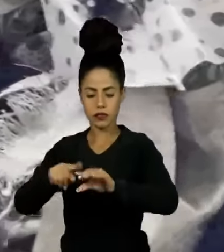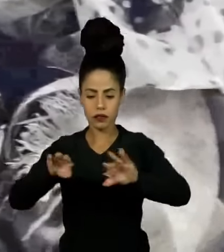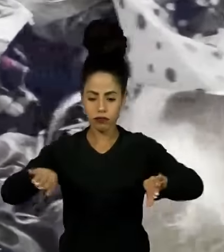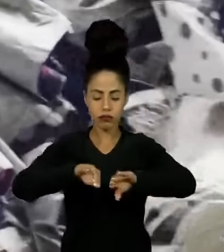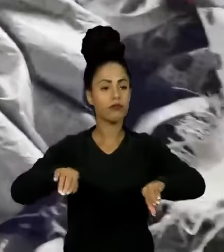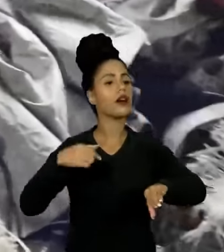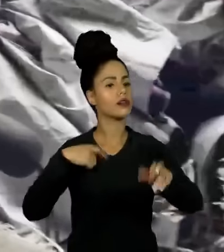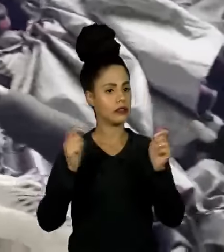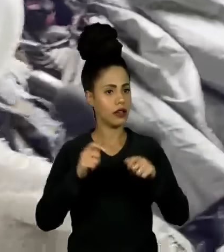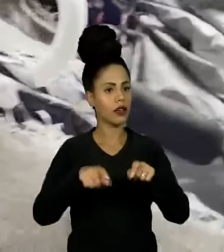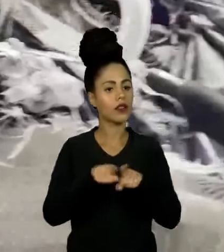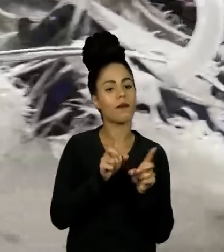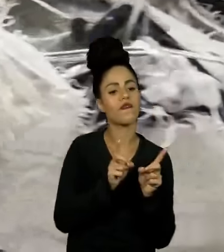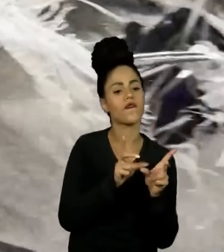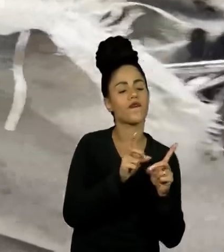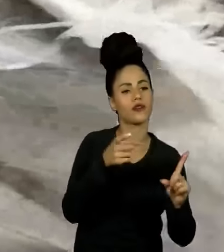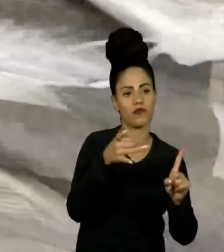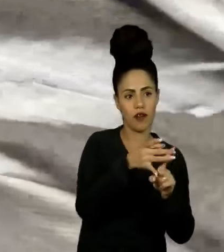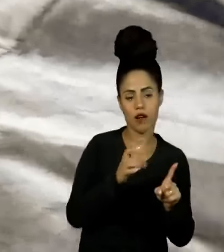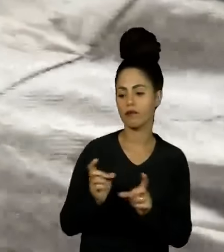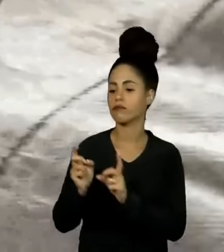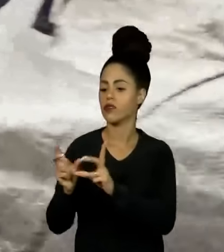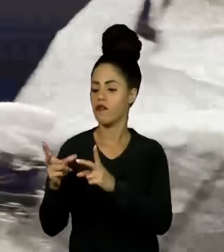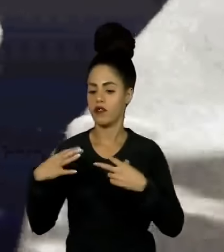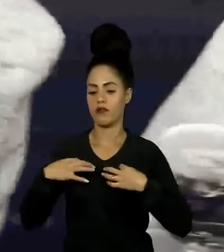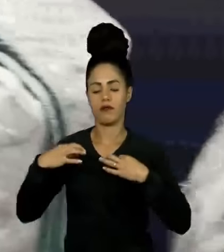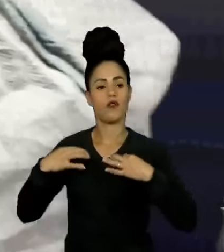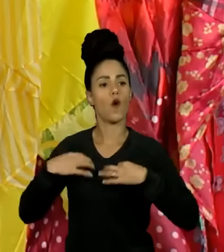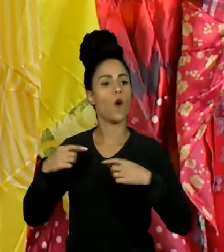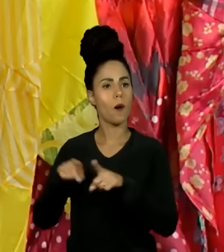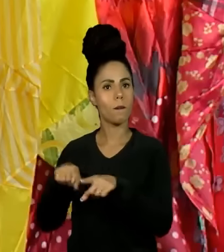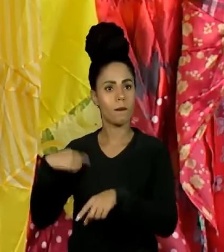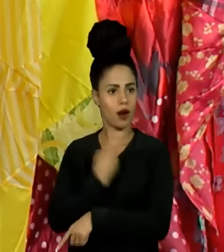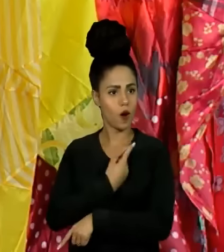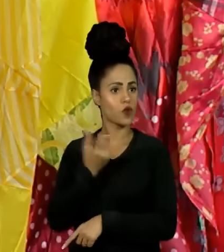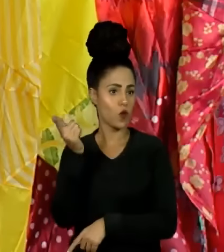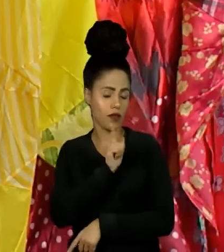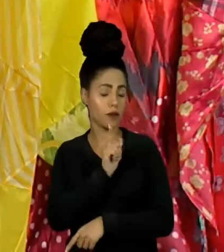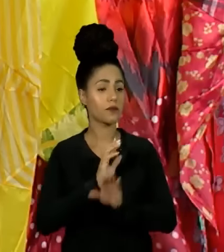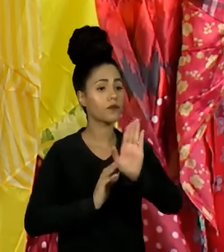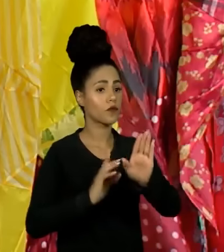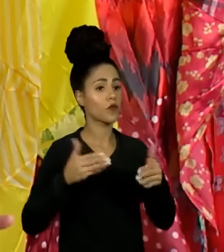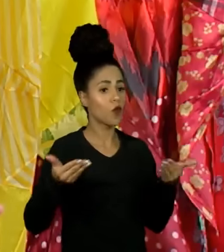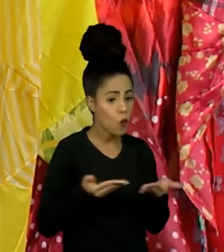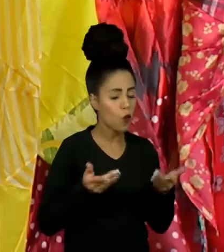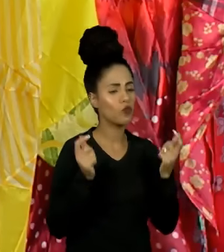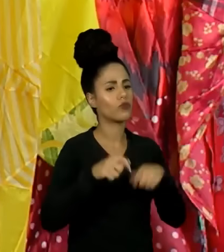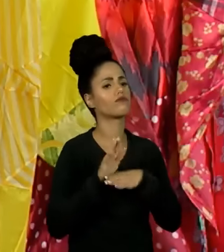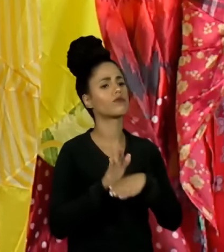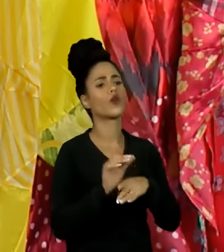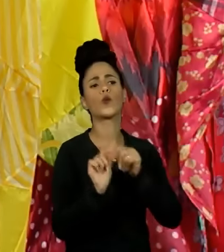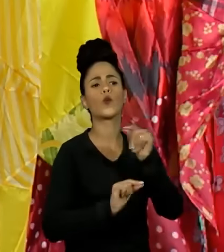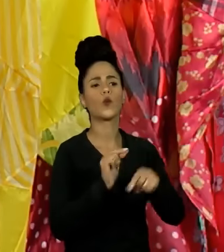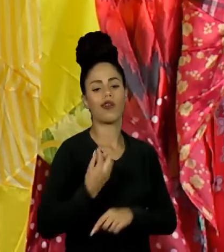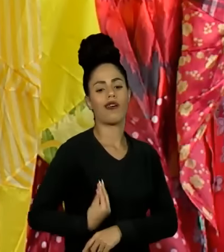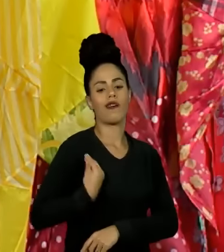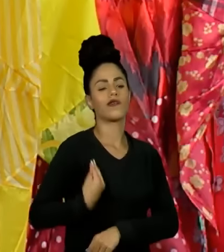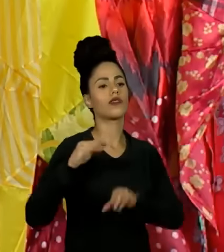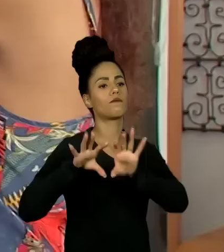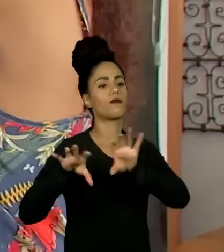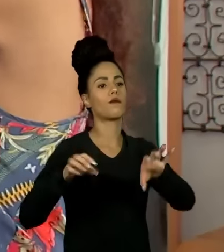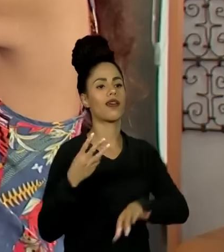e o ferro, o alumínio, para quem compra metal, elas ganham 2 vezes. Nesse sentido, consegue hoje impactar a vida de